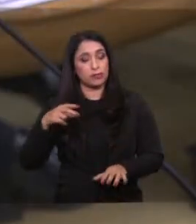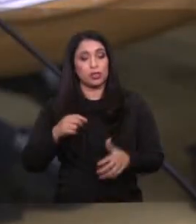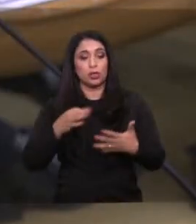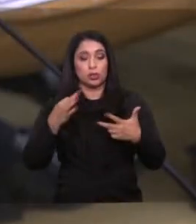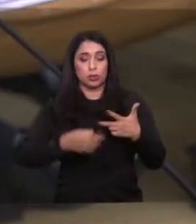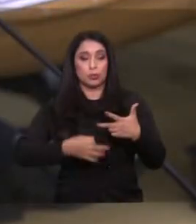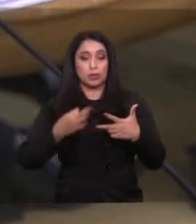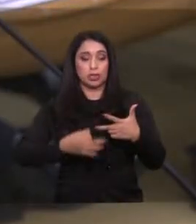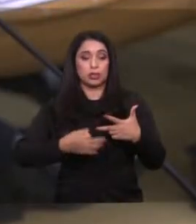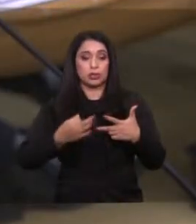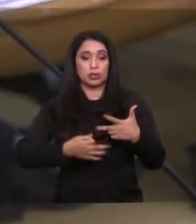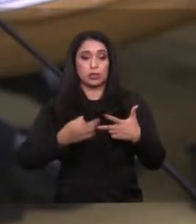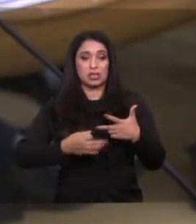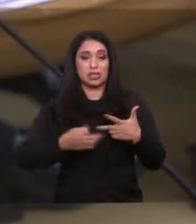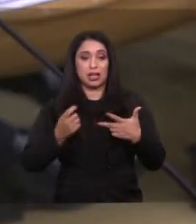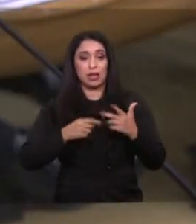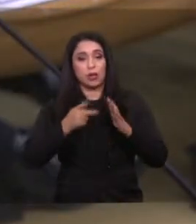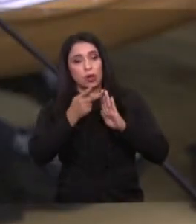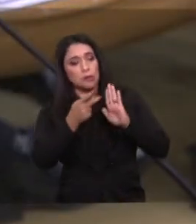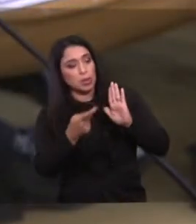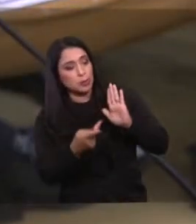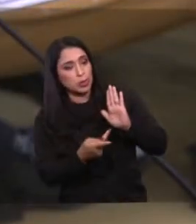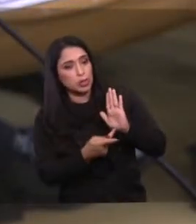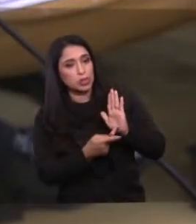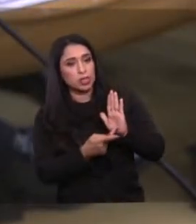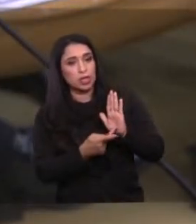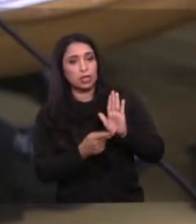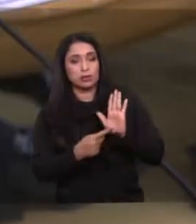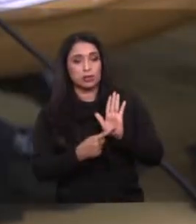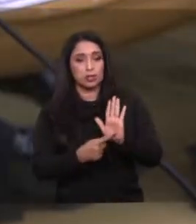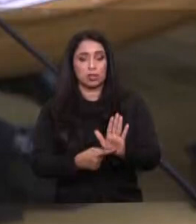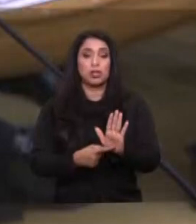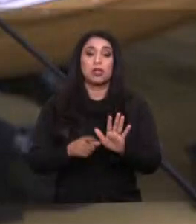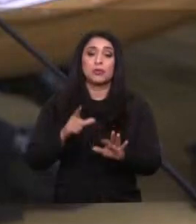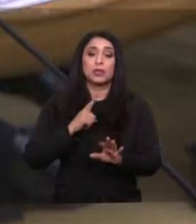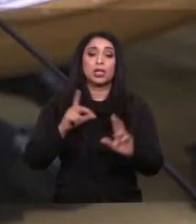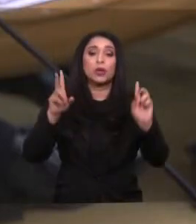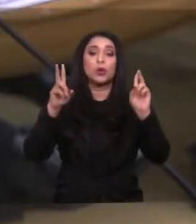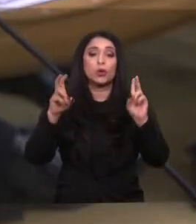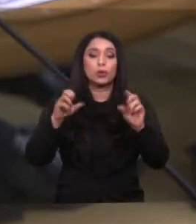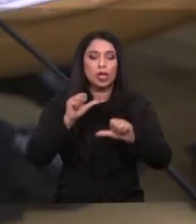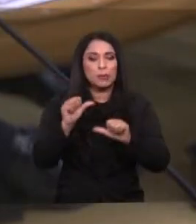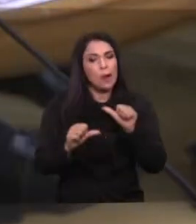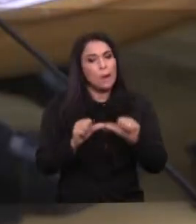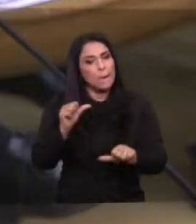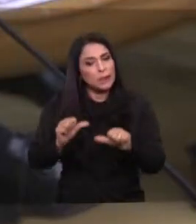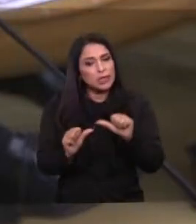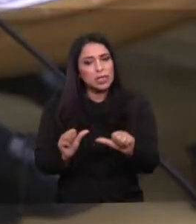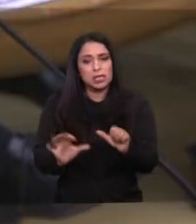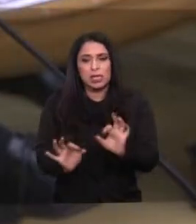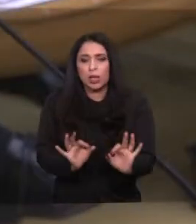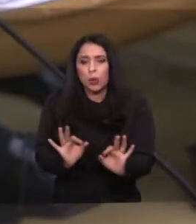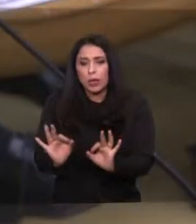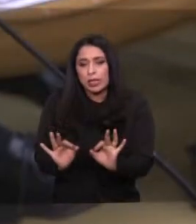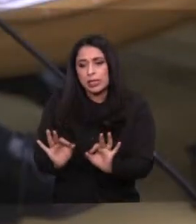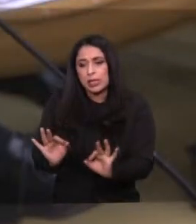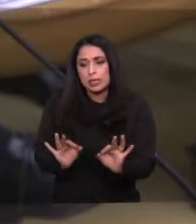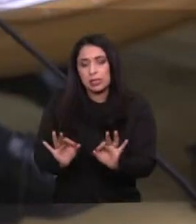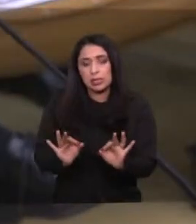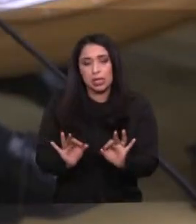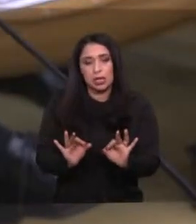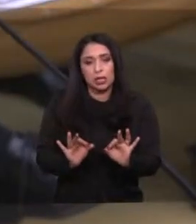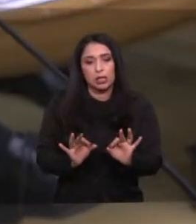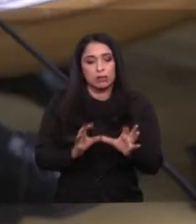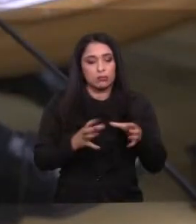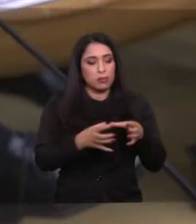para propor projetos desta natureza que digam respeito à alteração da organização e da divisão